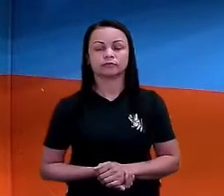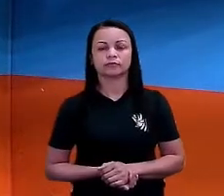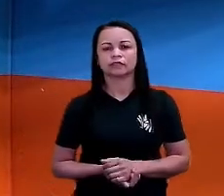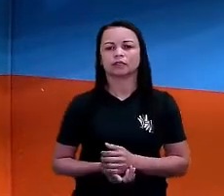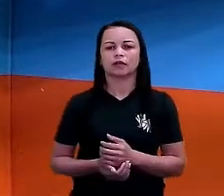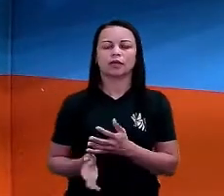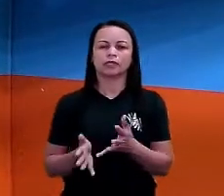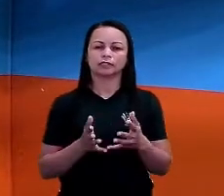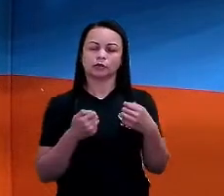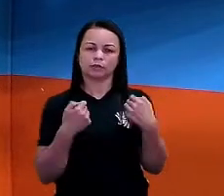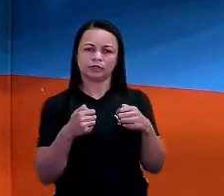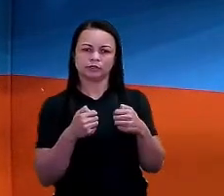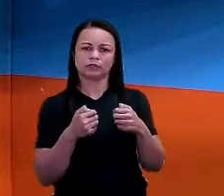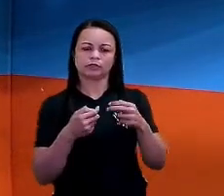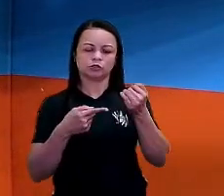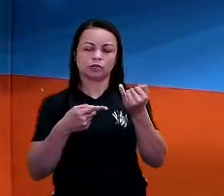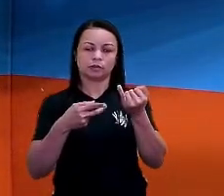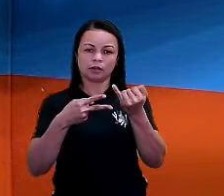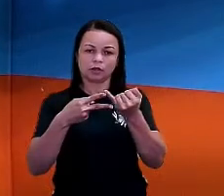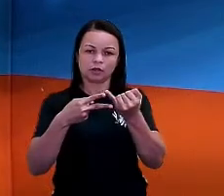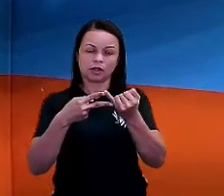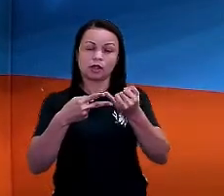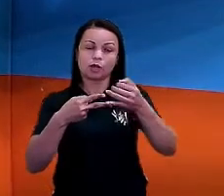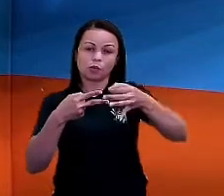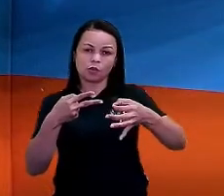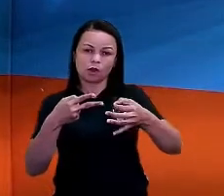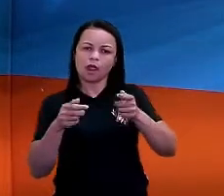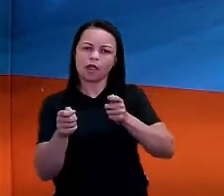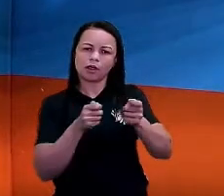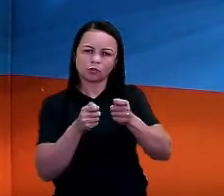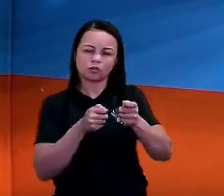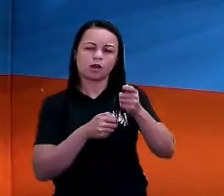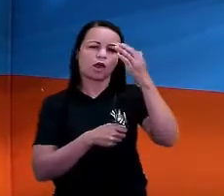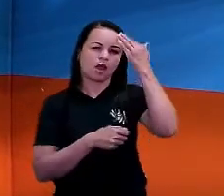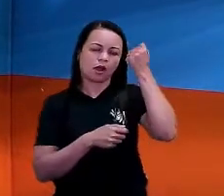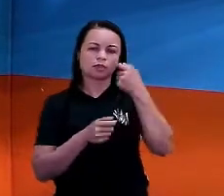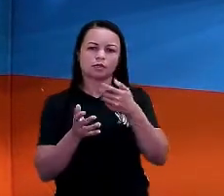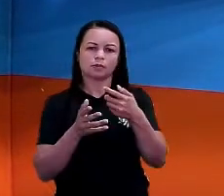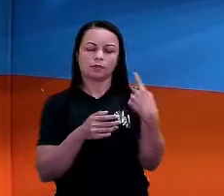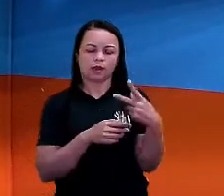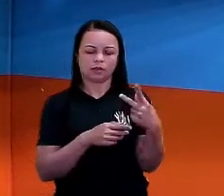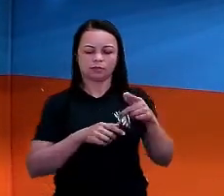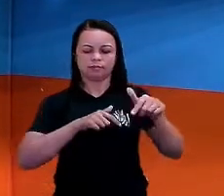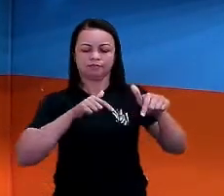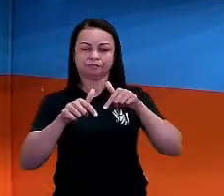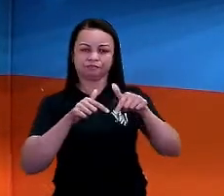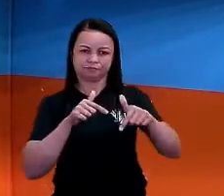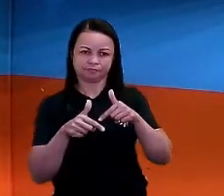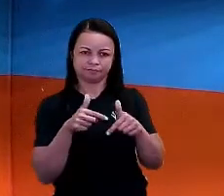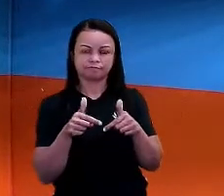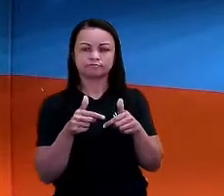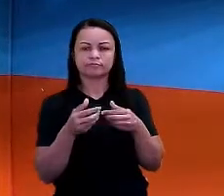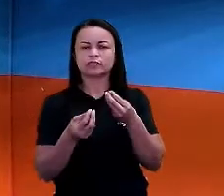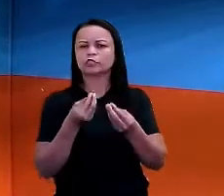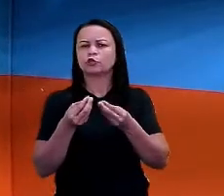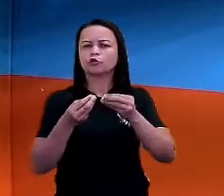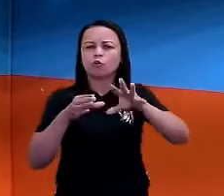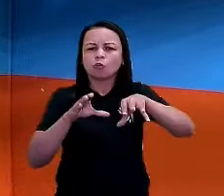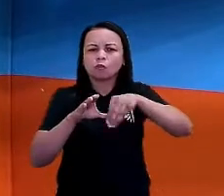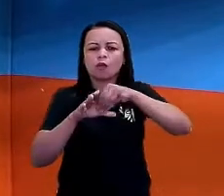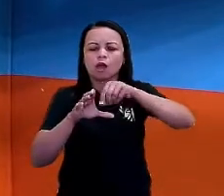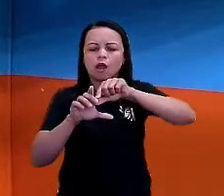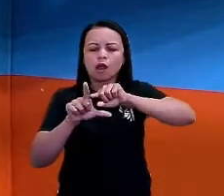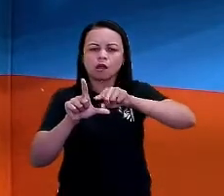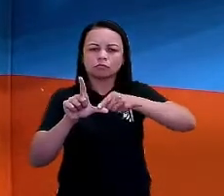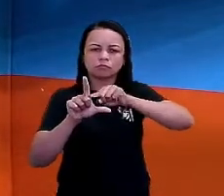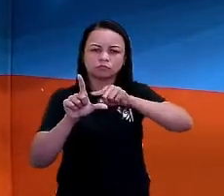ser regular, tá? Para que a gente possa fazer esse trabalho de soma dos ângulos internos de um polígono.